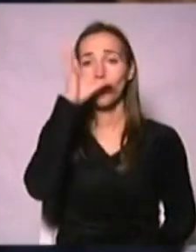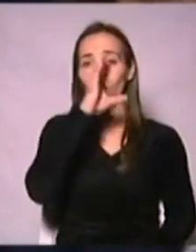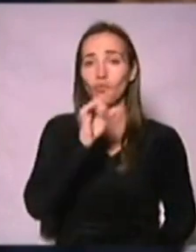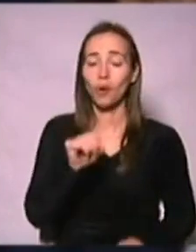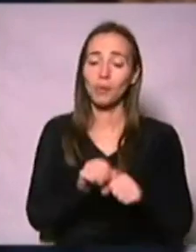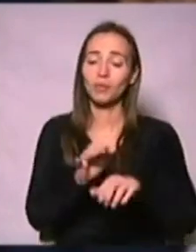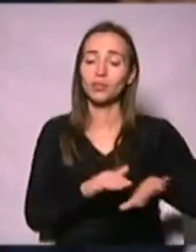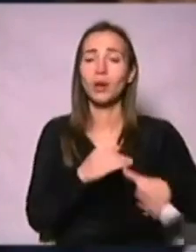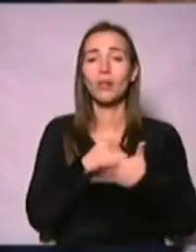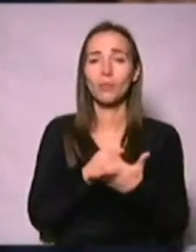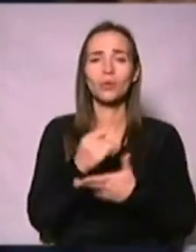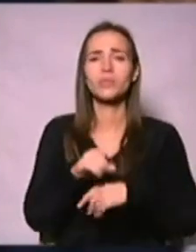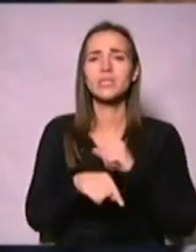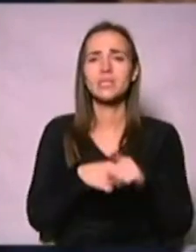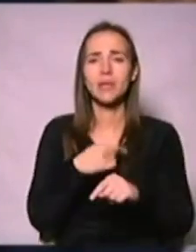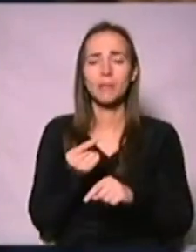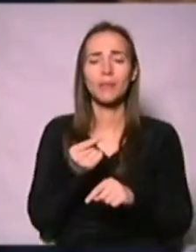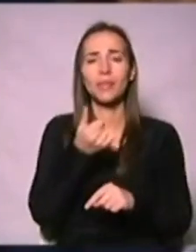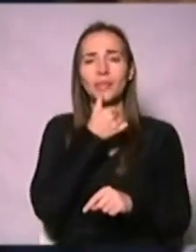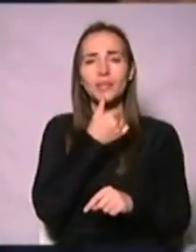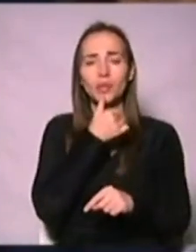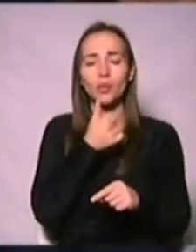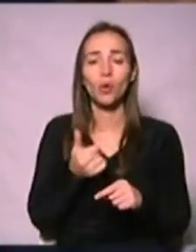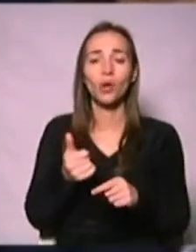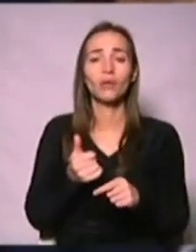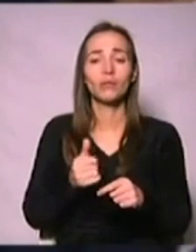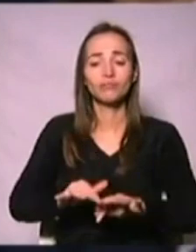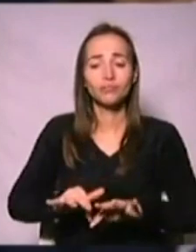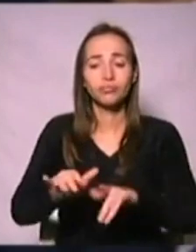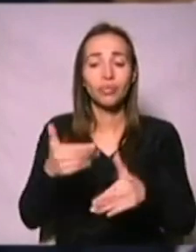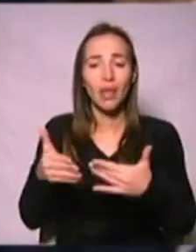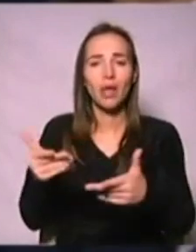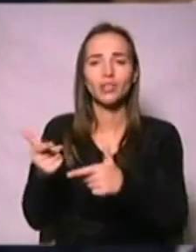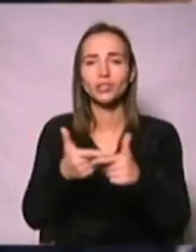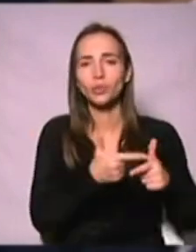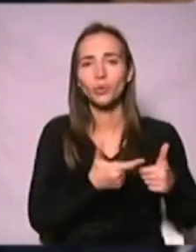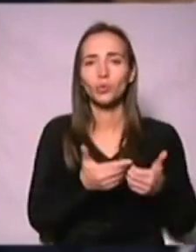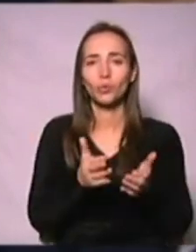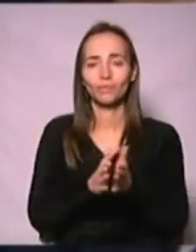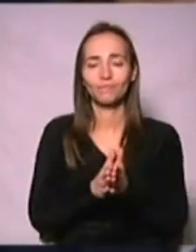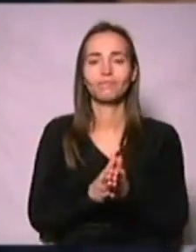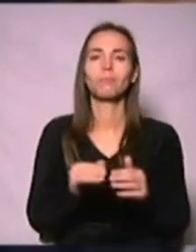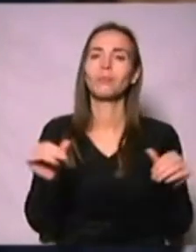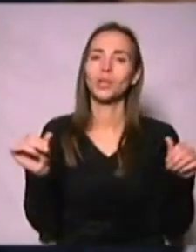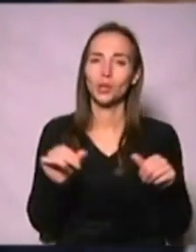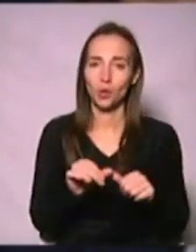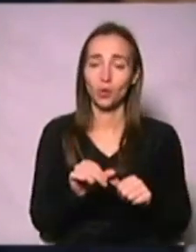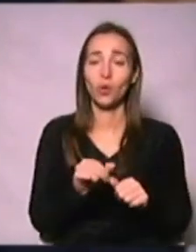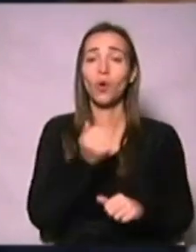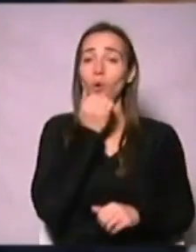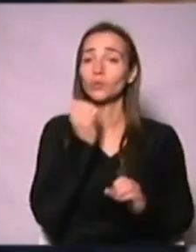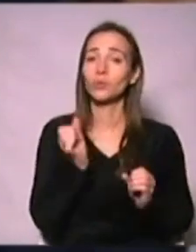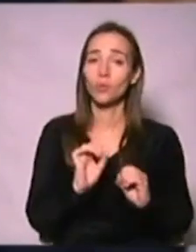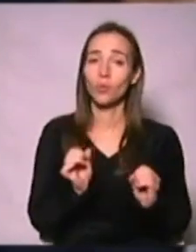geringonça optou sempre por distribuir tudo o que esse crescimento facultava pior ainda não contente com